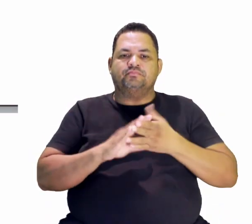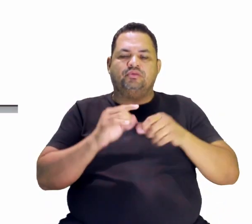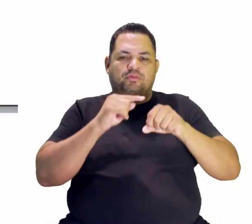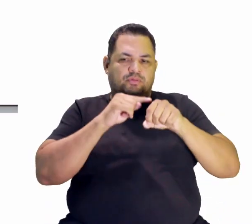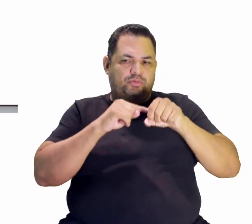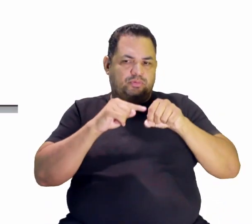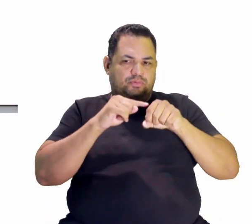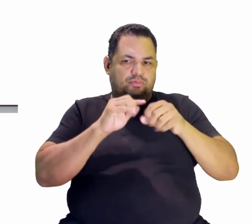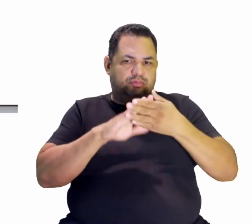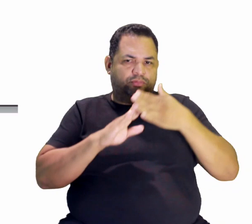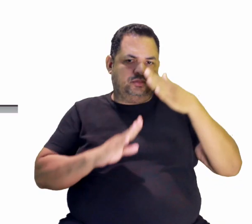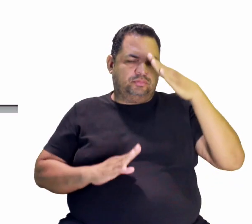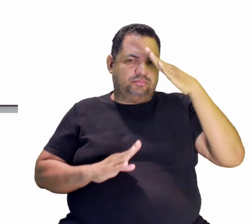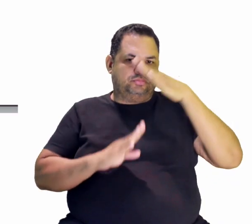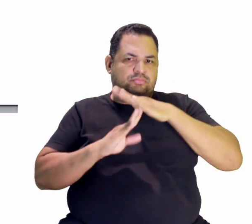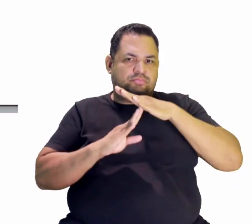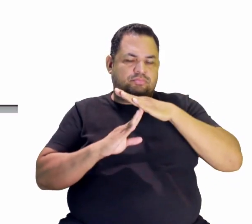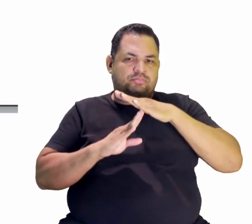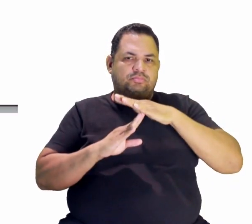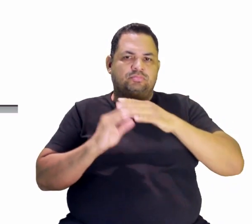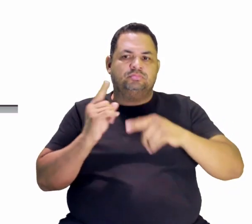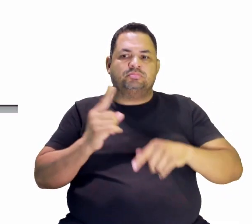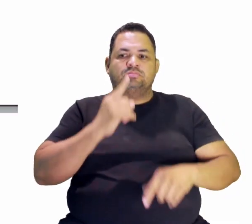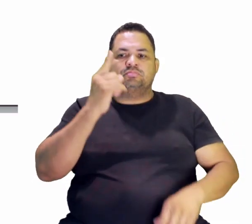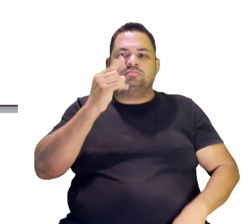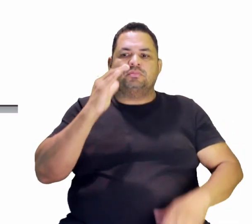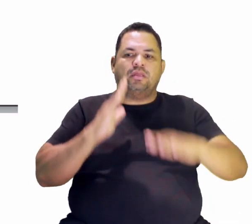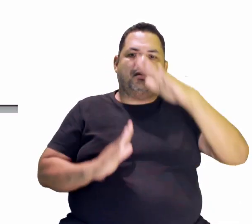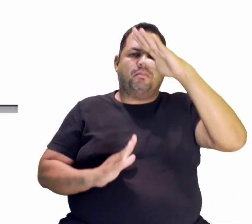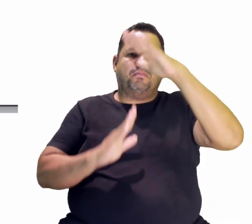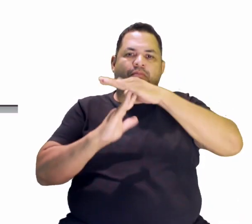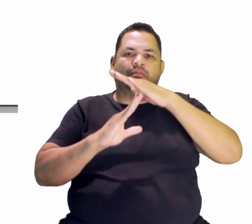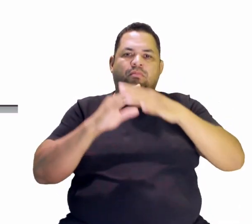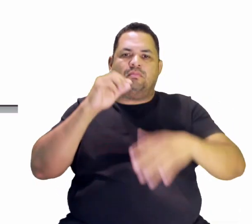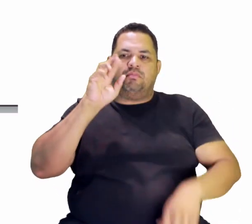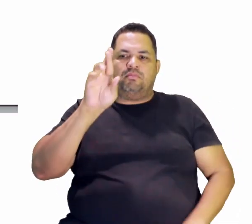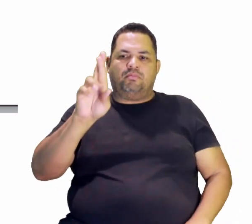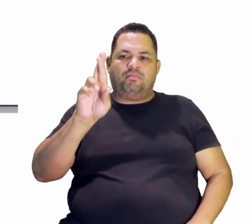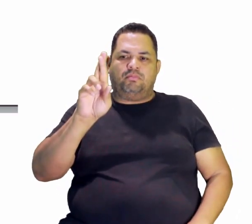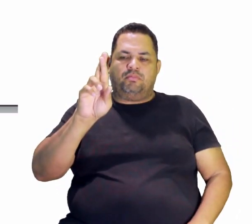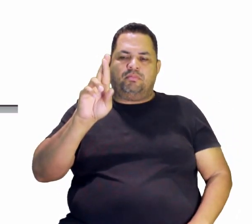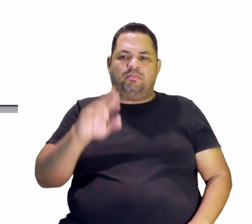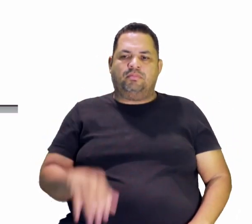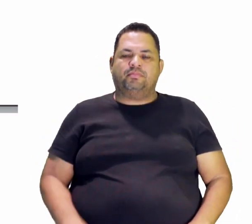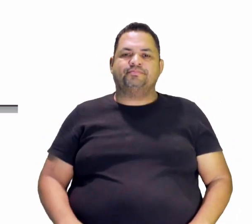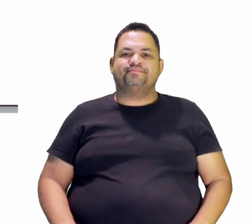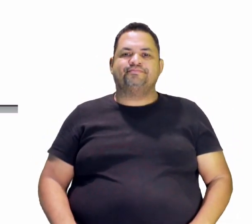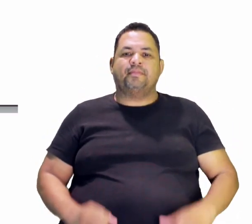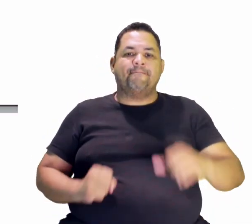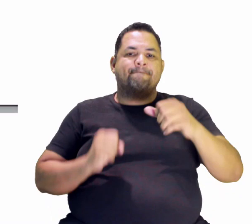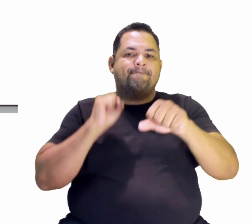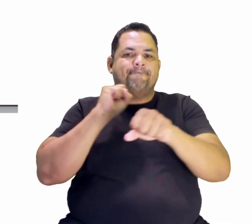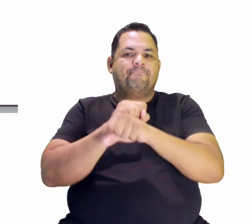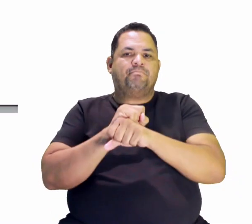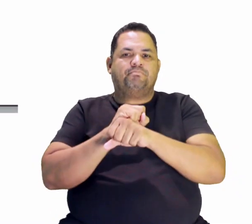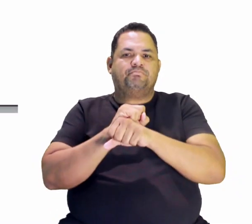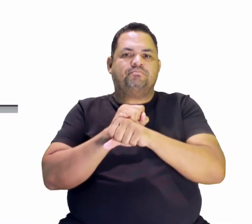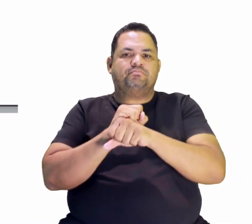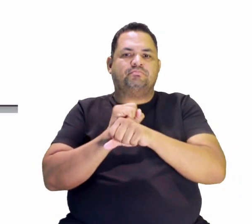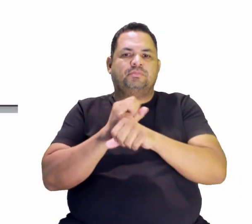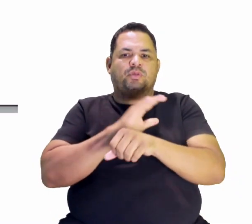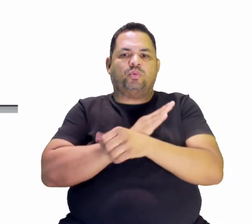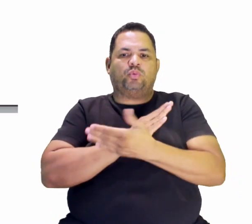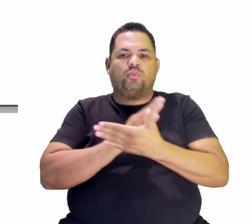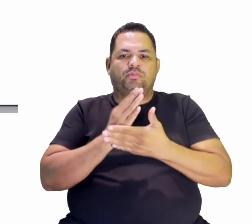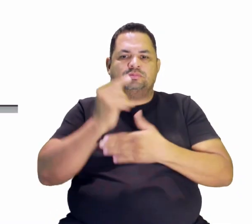bolinha alcançou no máximo, né, a altura máxima aqui no ponto R, tá? Porque chegou ali, ela parou e aí ela vai começar o